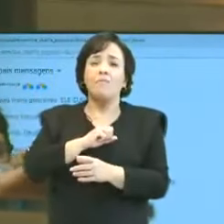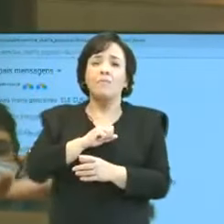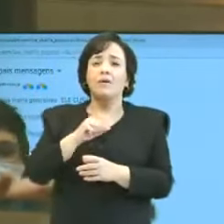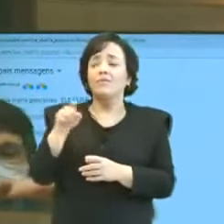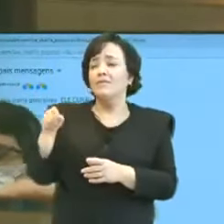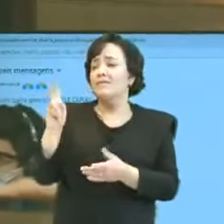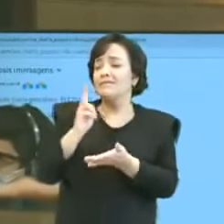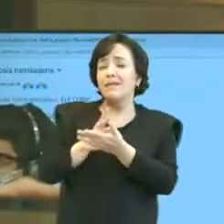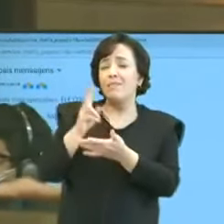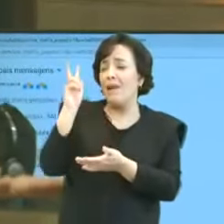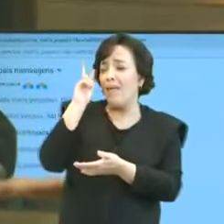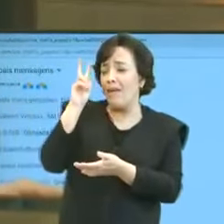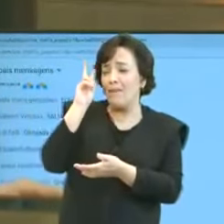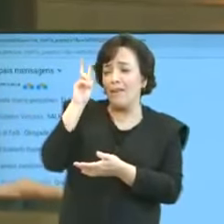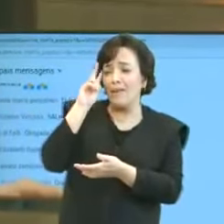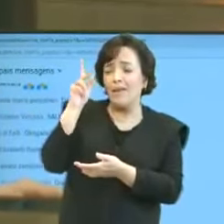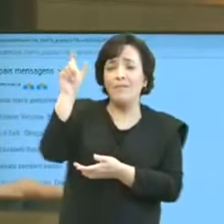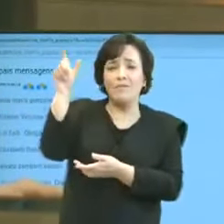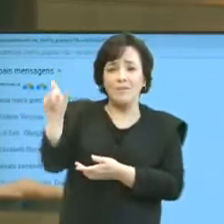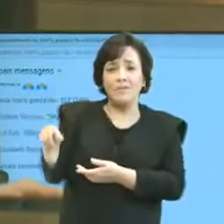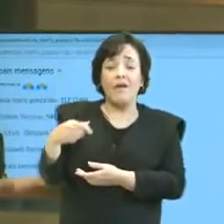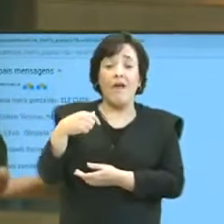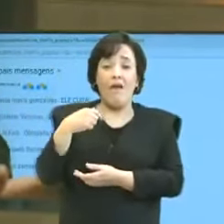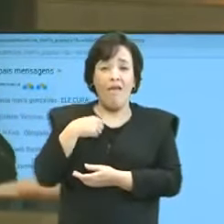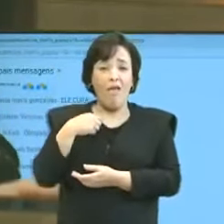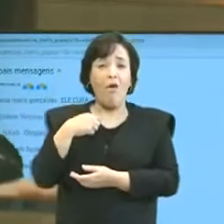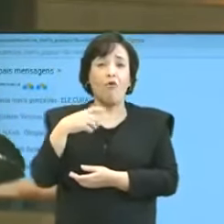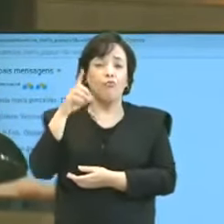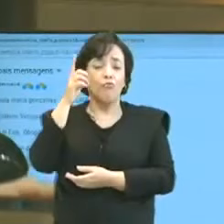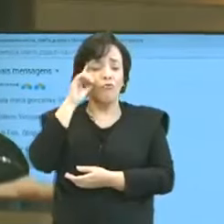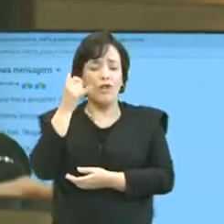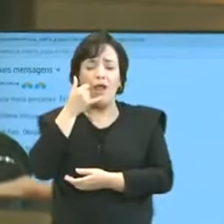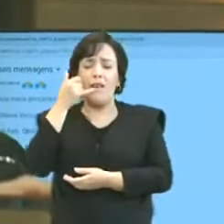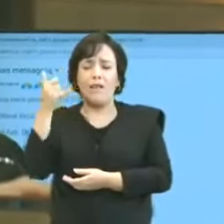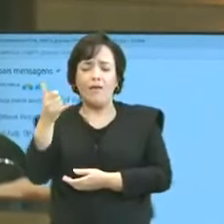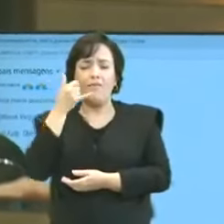Eu ligava para minha esposa direto, era chato. Todo dia a gente se falava.